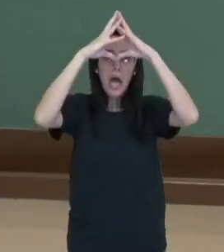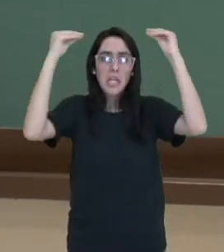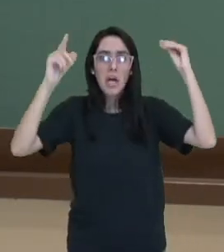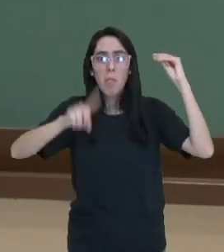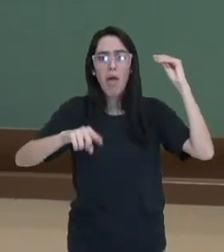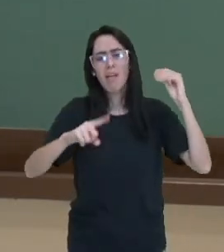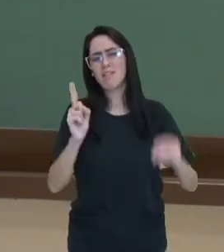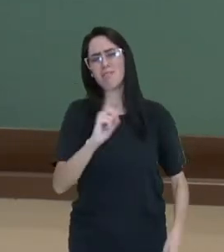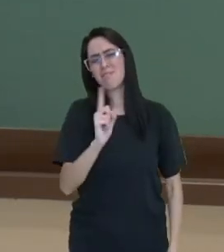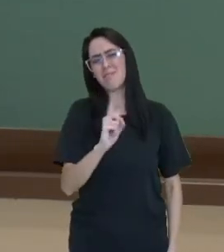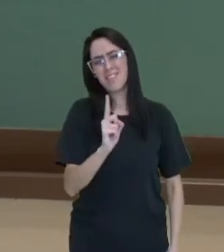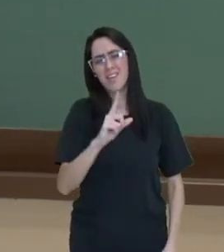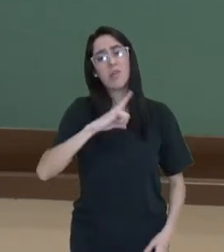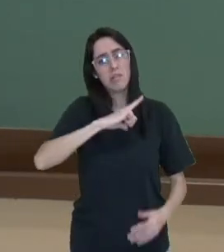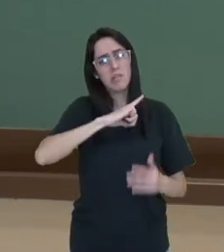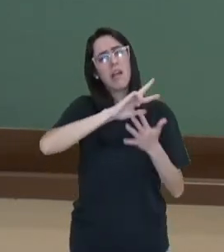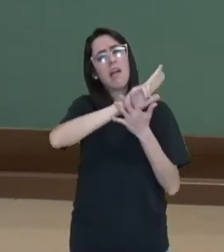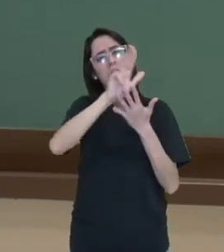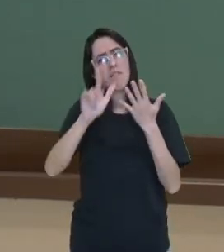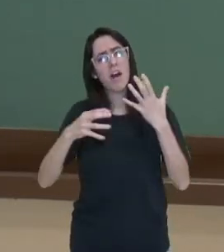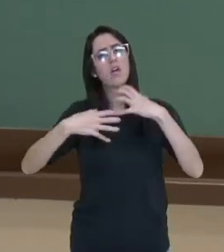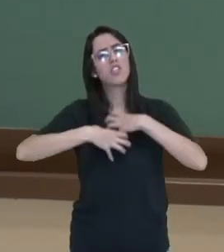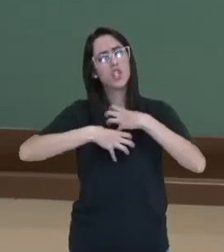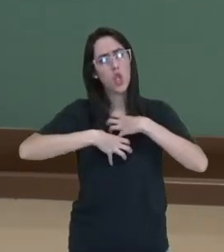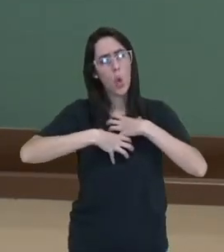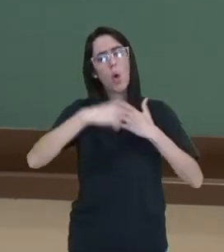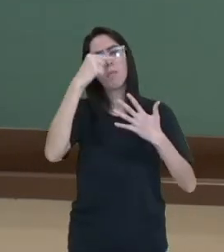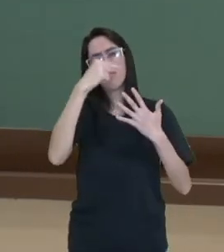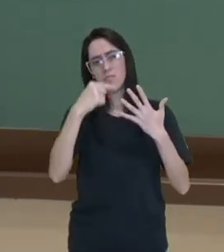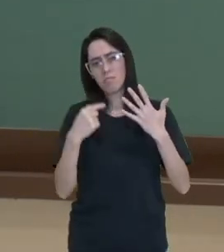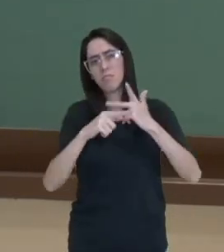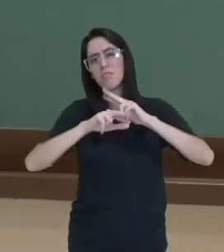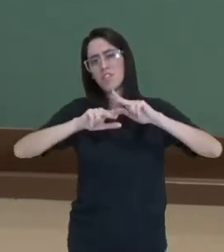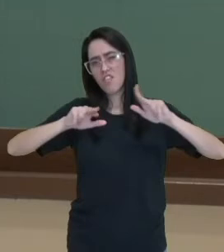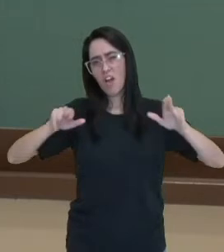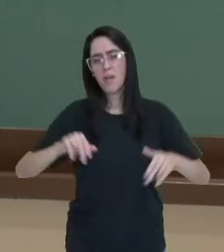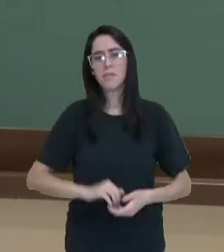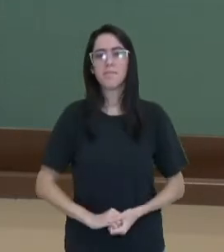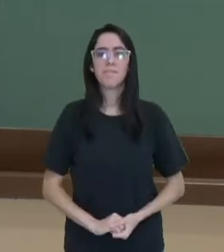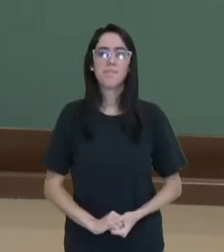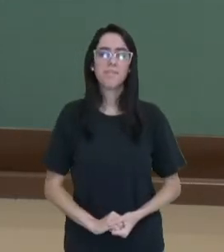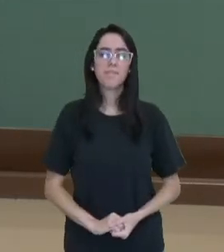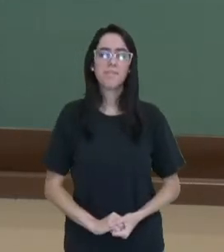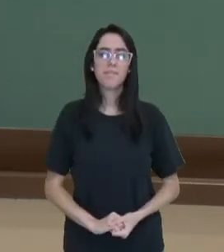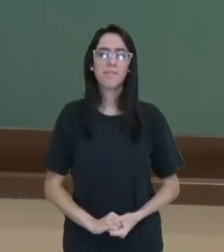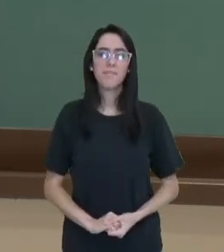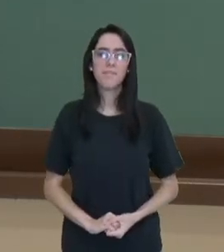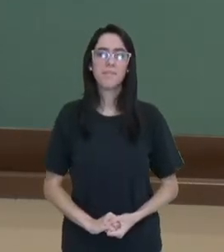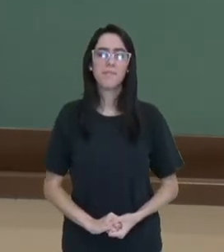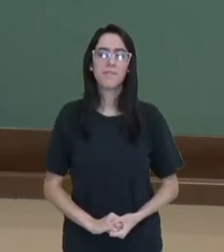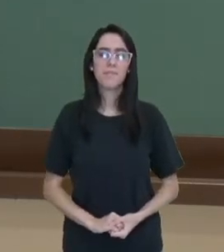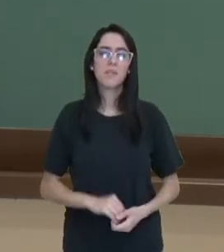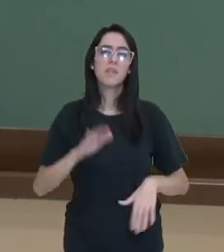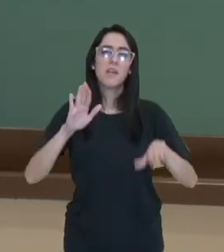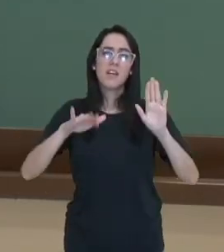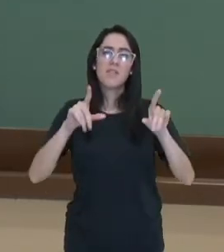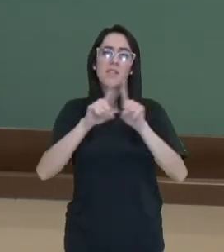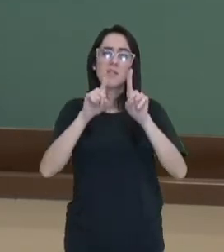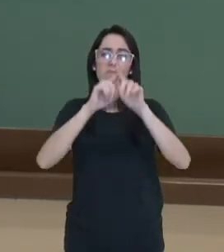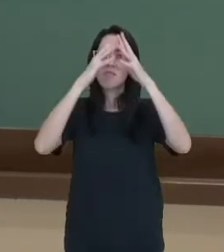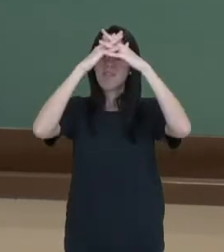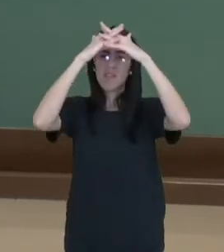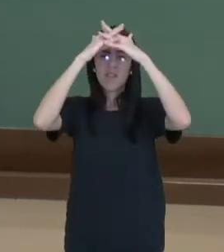você está com Alzheimer, ele vai vir outros sintomas juntos, ok? Né? Outros sintomas, confusão, mudança